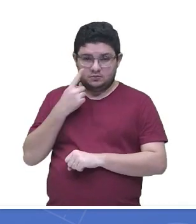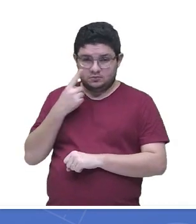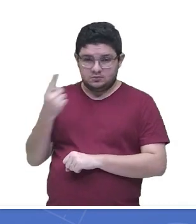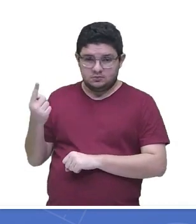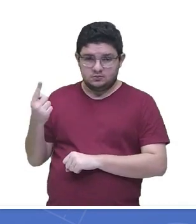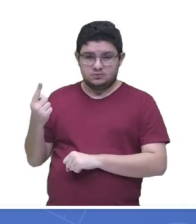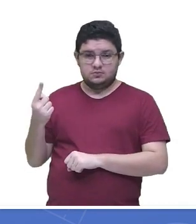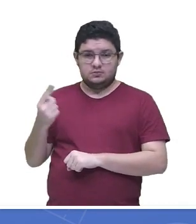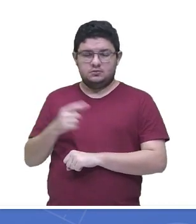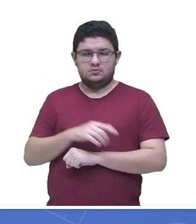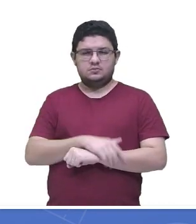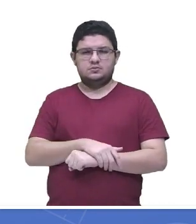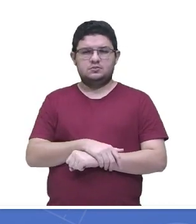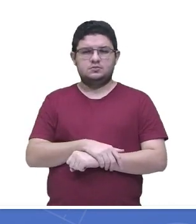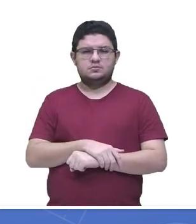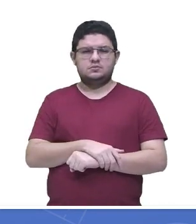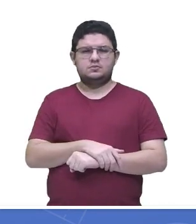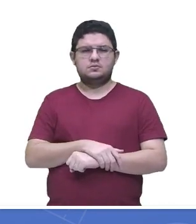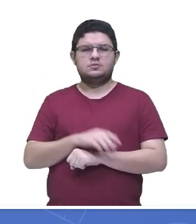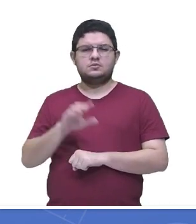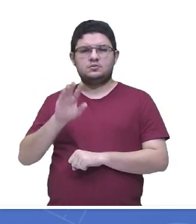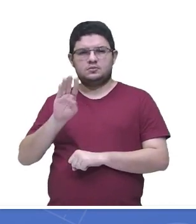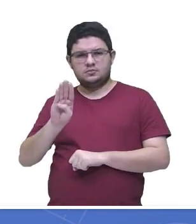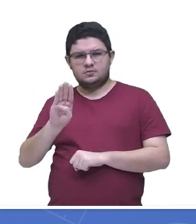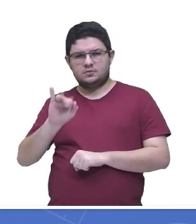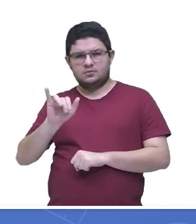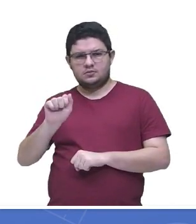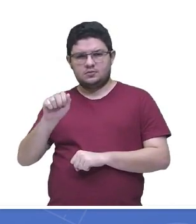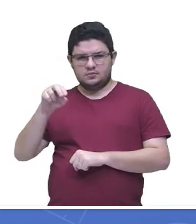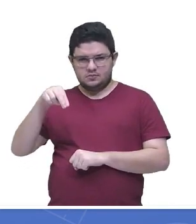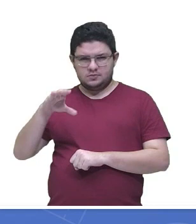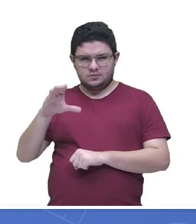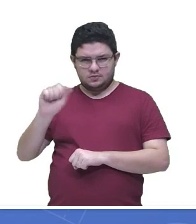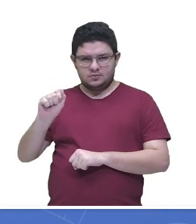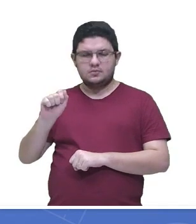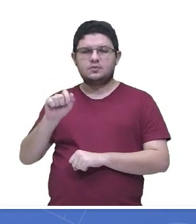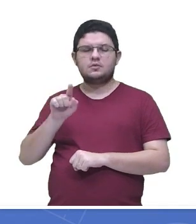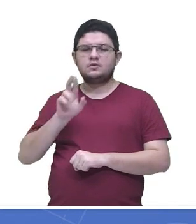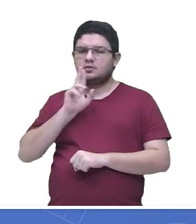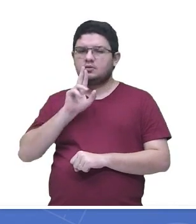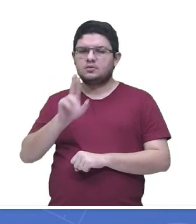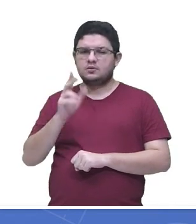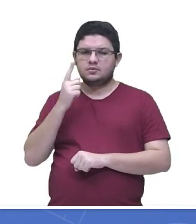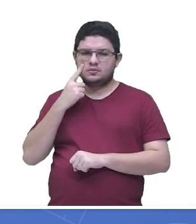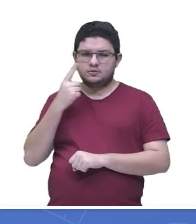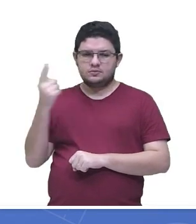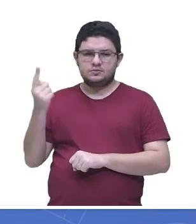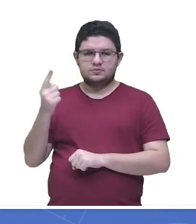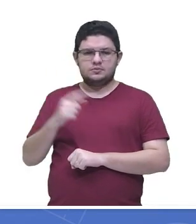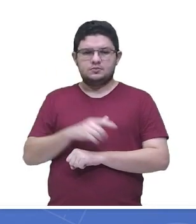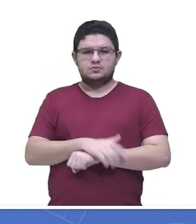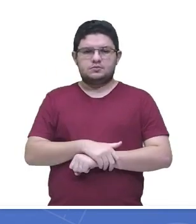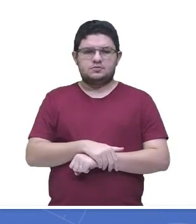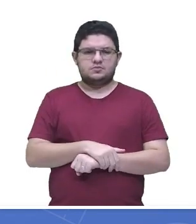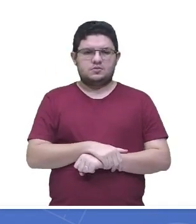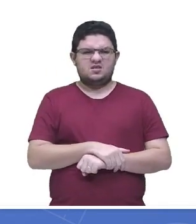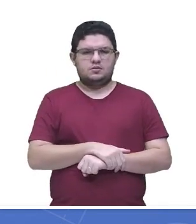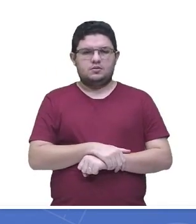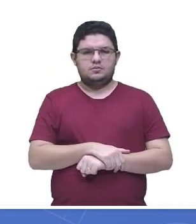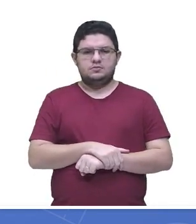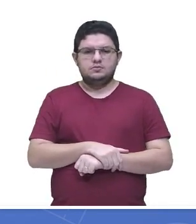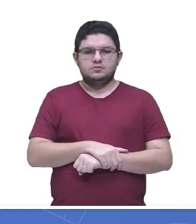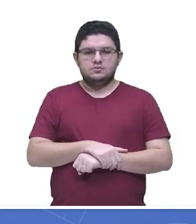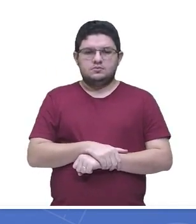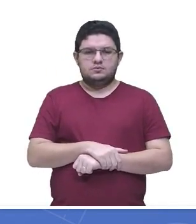Deixa eu dar uma olhadinha aqui. A Bianca respondeu, you not were studying. Colocou a palavra not ali no lugar que